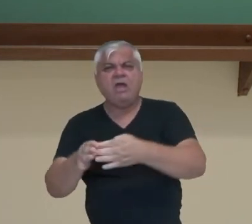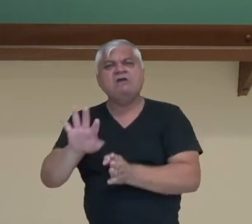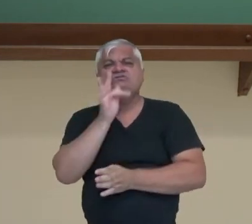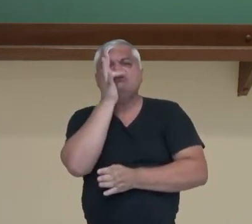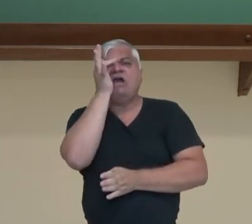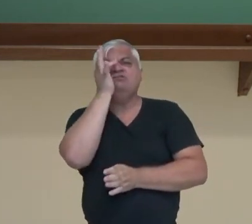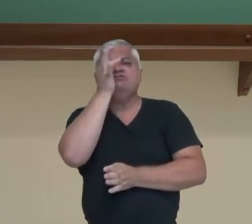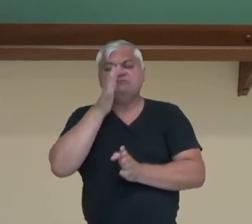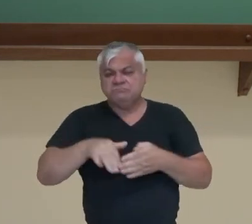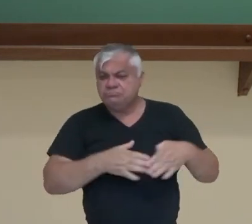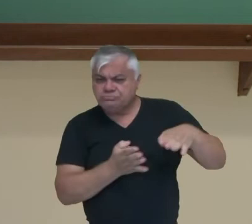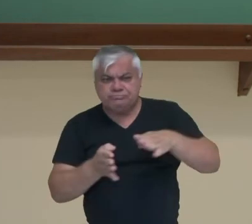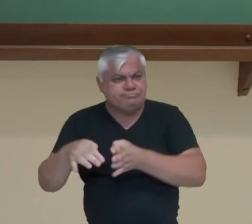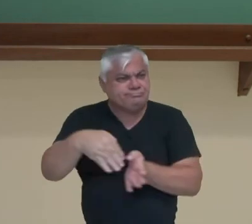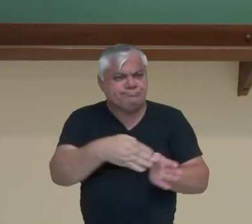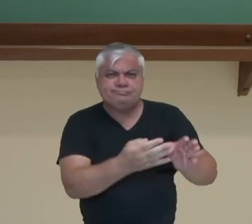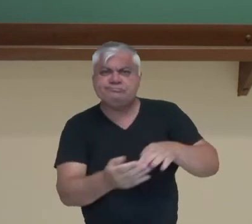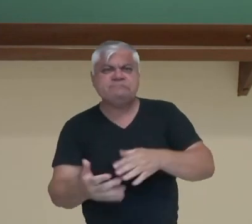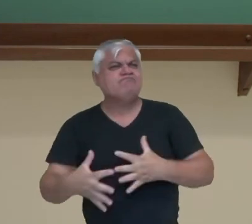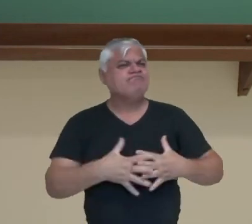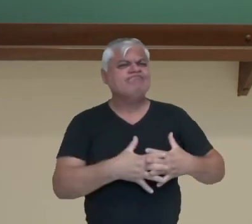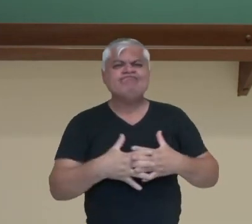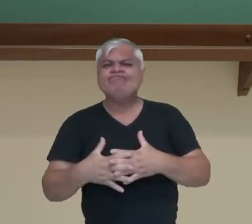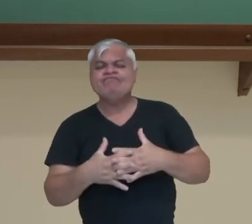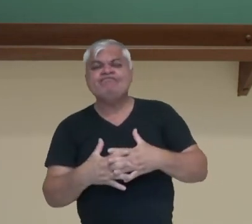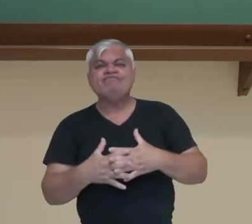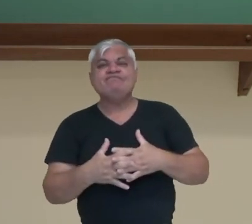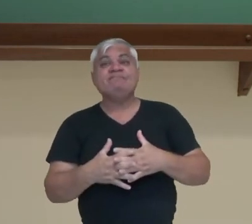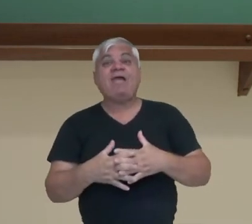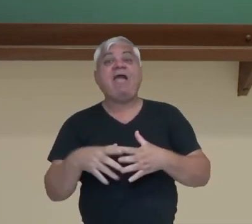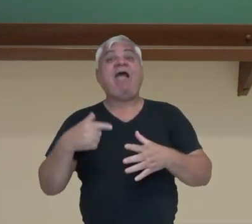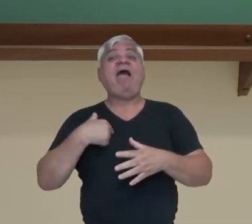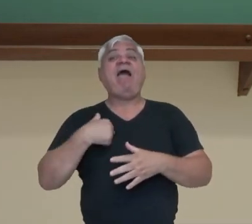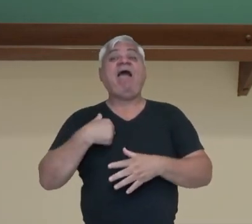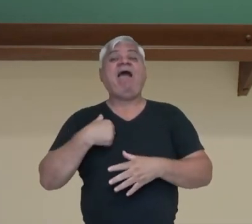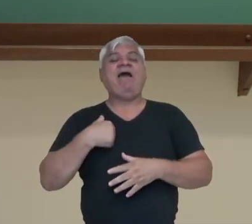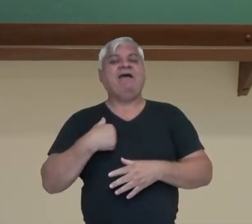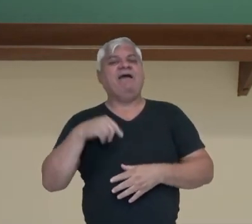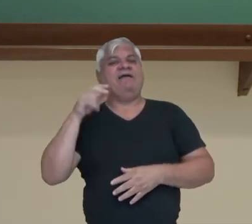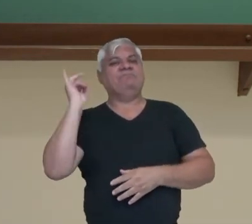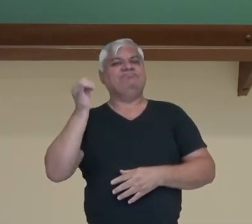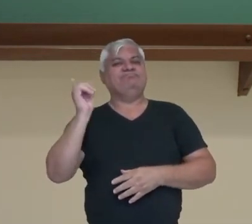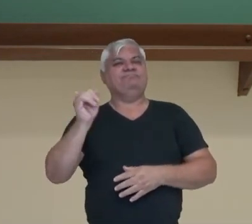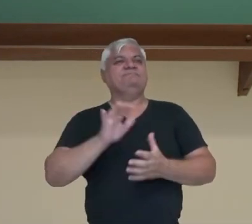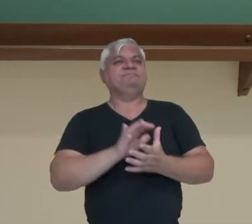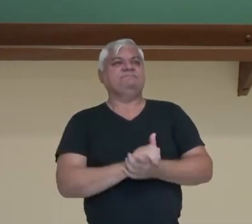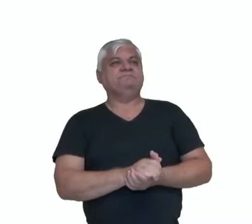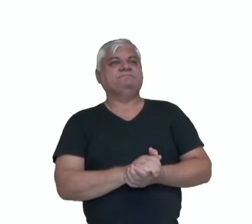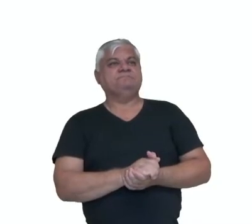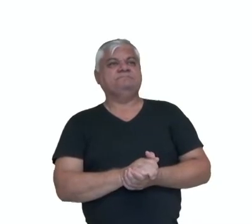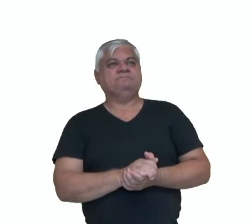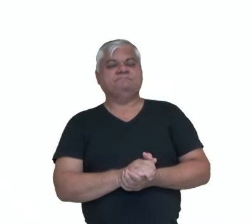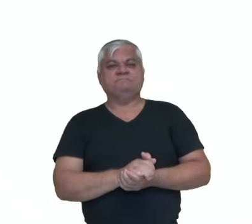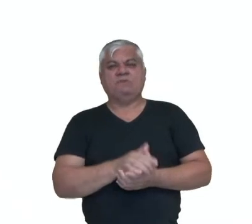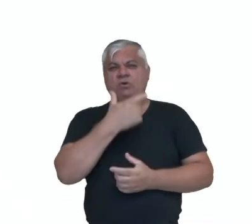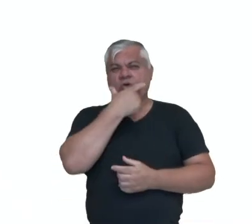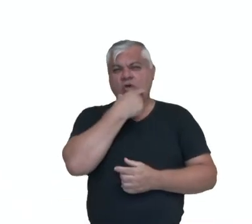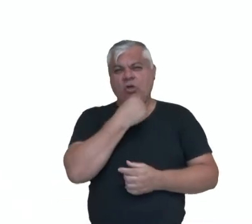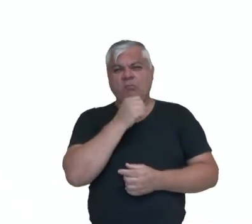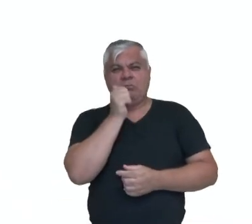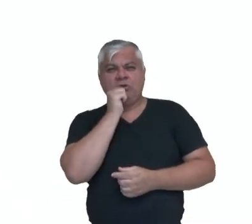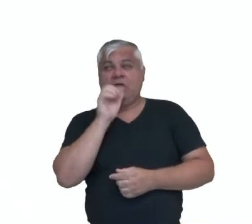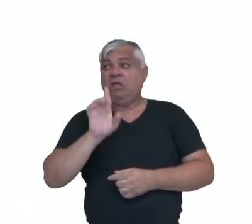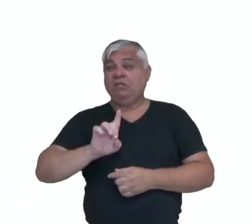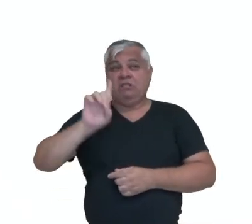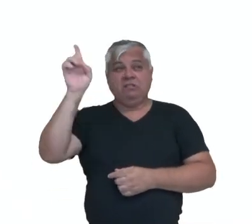inspirou esses estrangeiros quando visitavam a ilha com essas lendas. Deuses e deusas eram imortais, o senhor